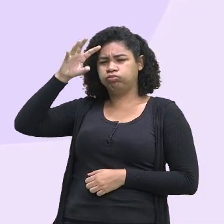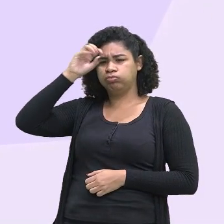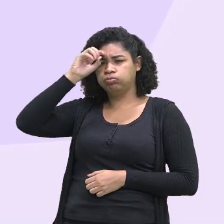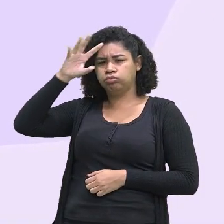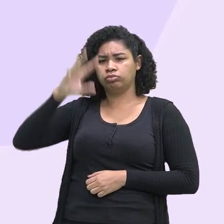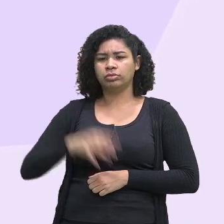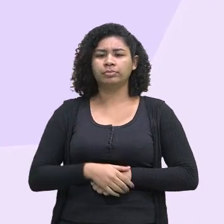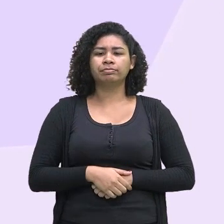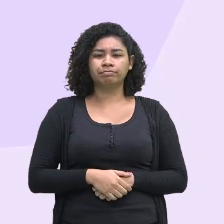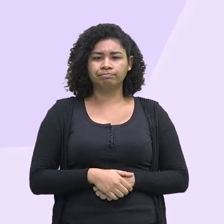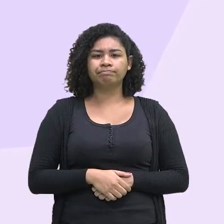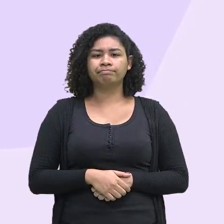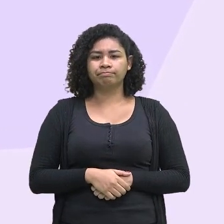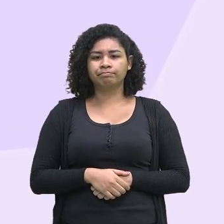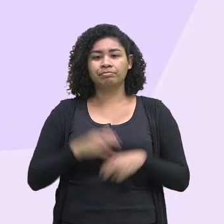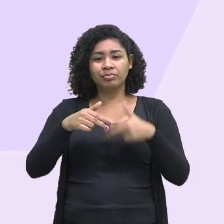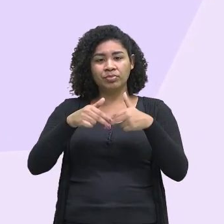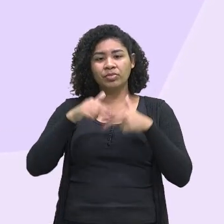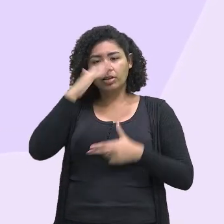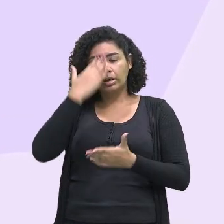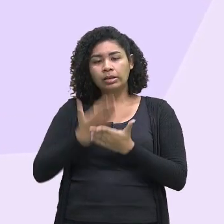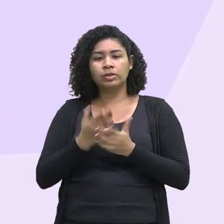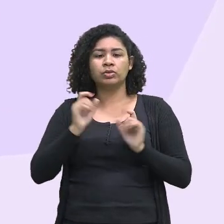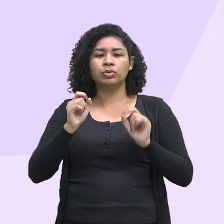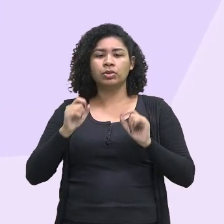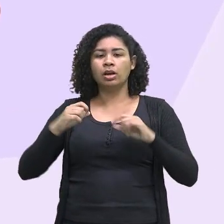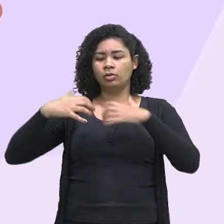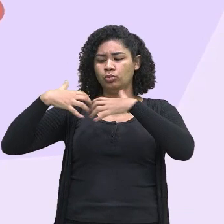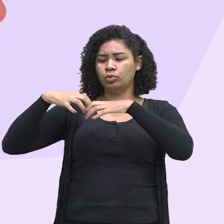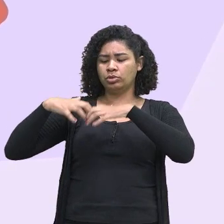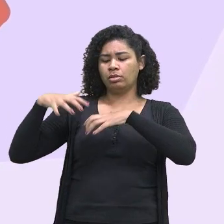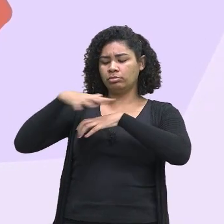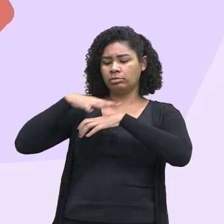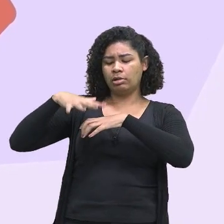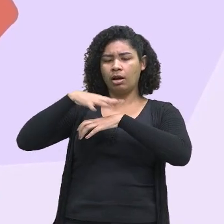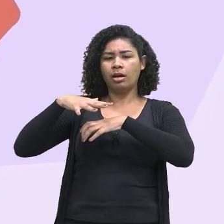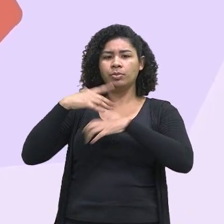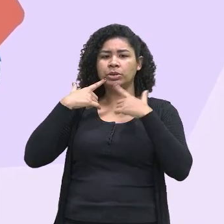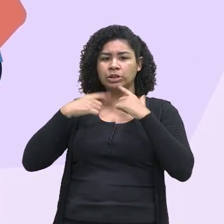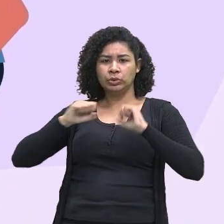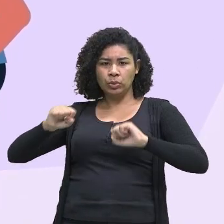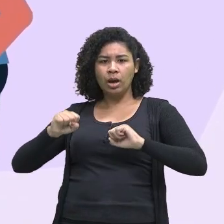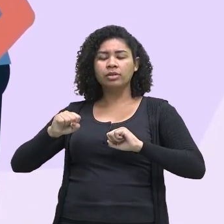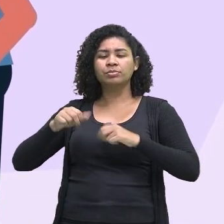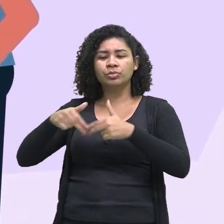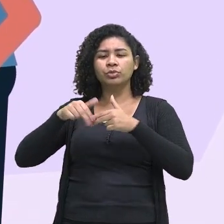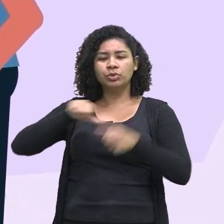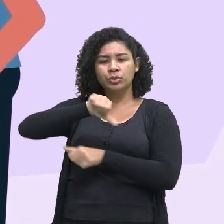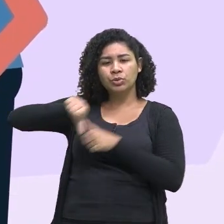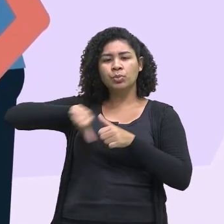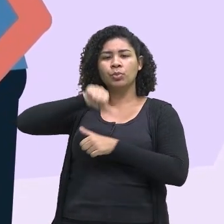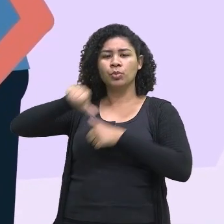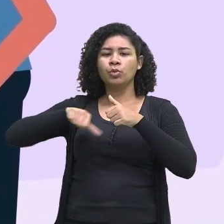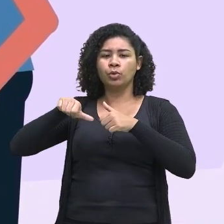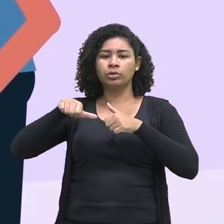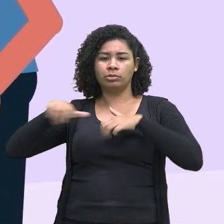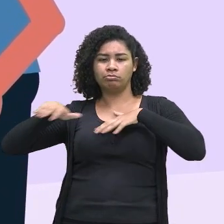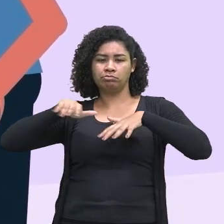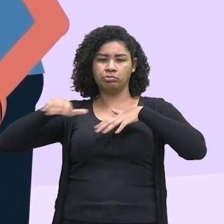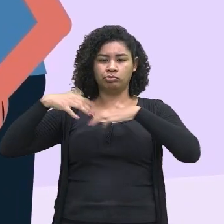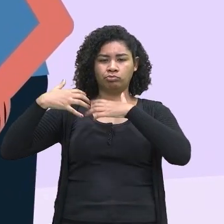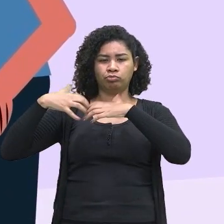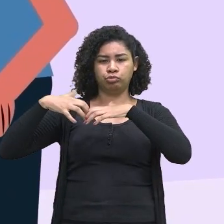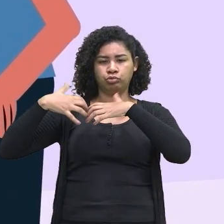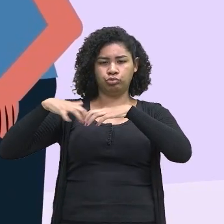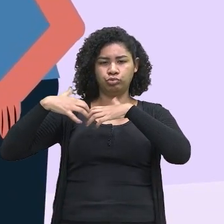Acredita-se que neste distúrbio, a área cerebral afetada é a responsável pela linguagem, fazendo com que haja mudanças nos pontos de articulação.